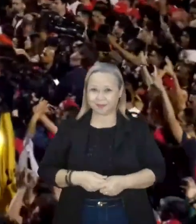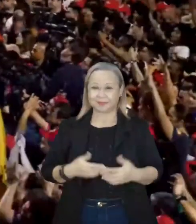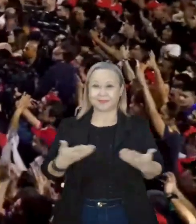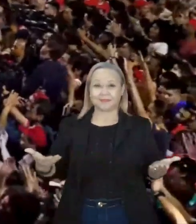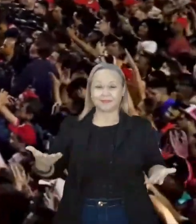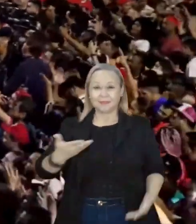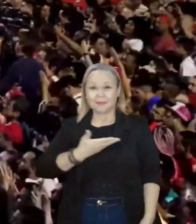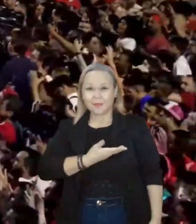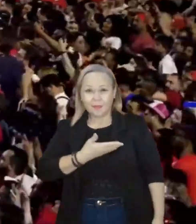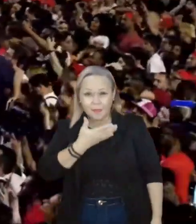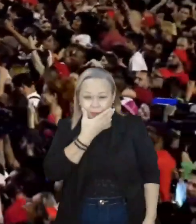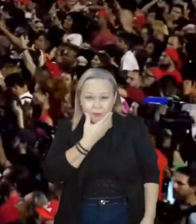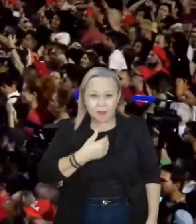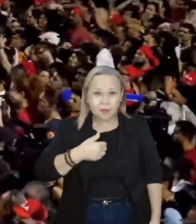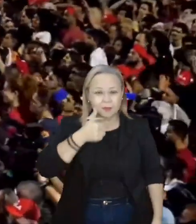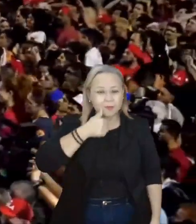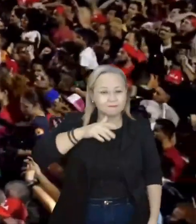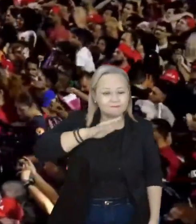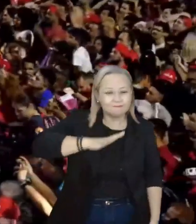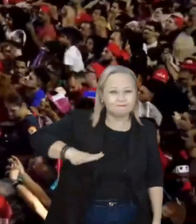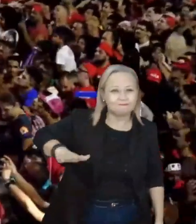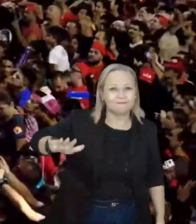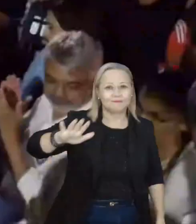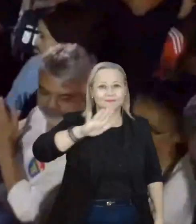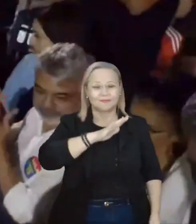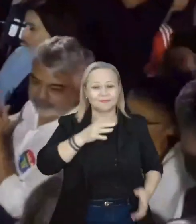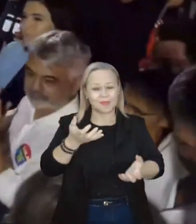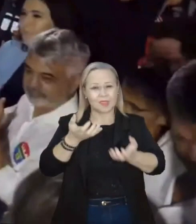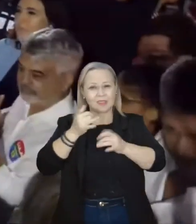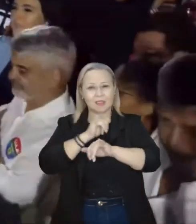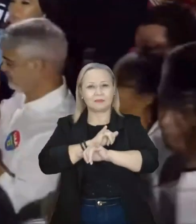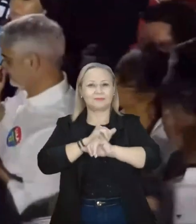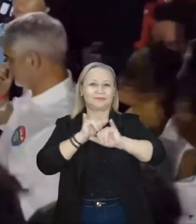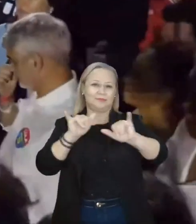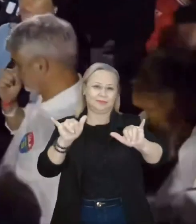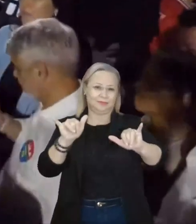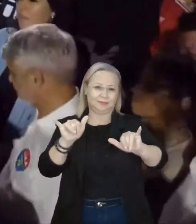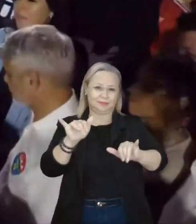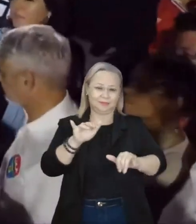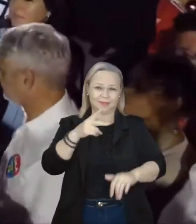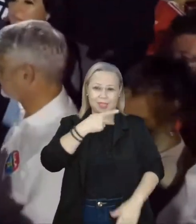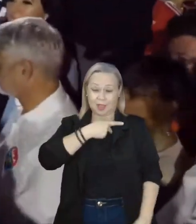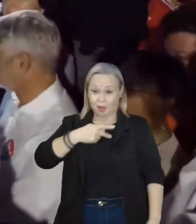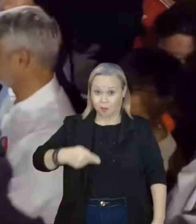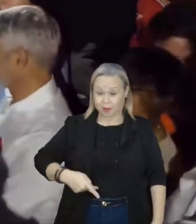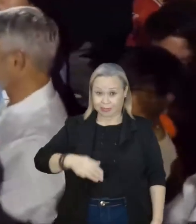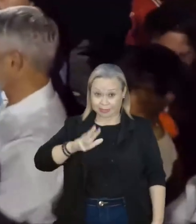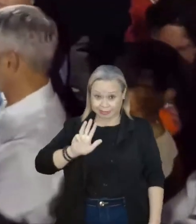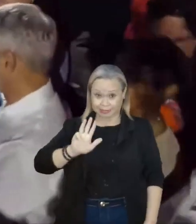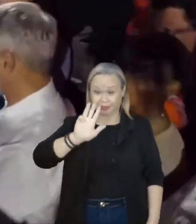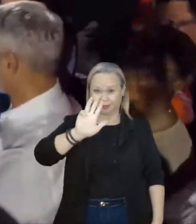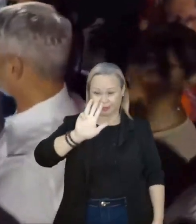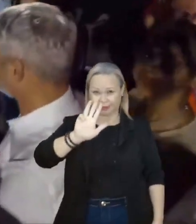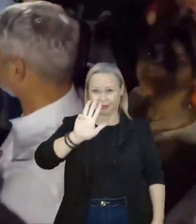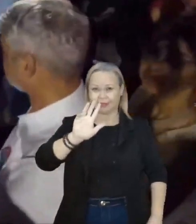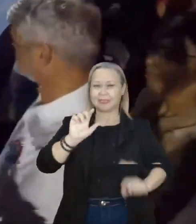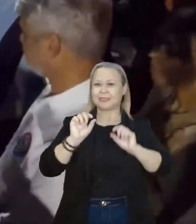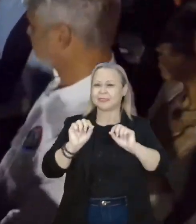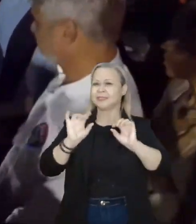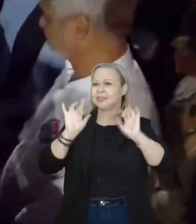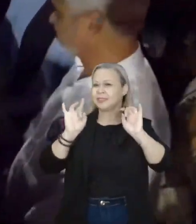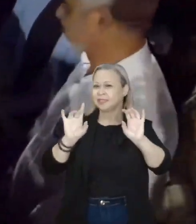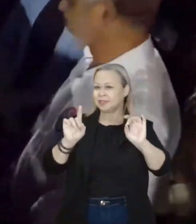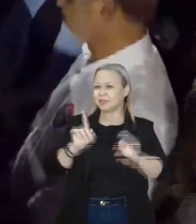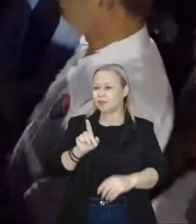Companheiras, companheiros, quero dizer ao presidente Lula que só